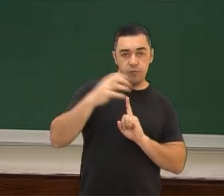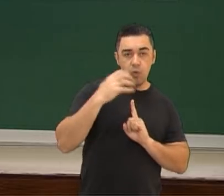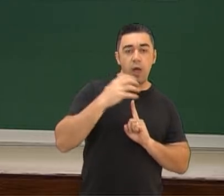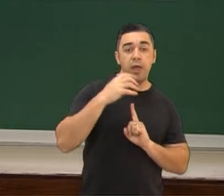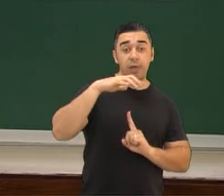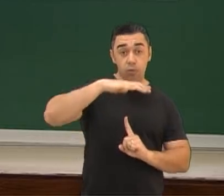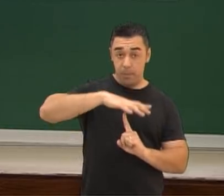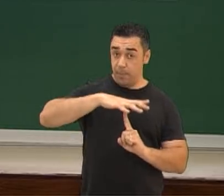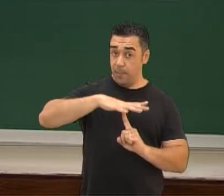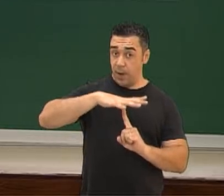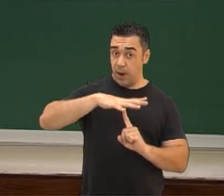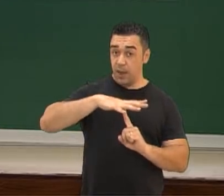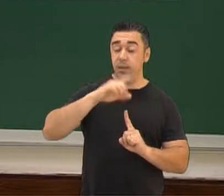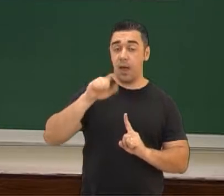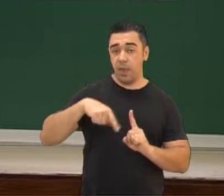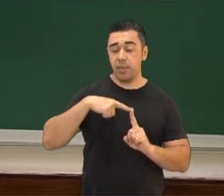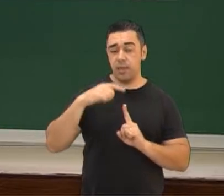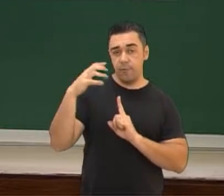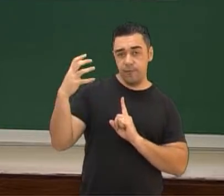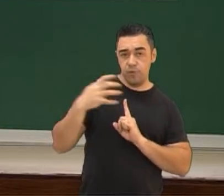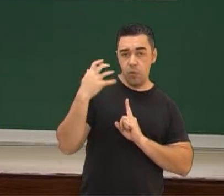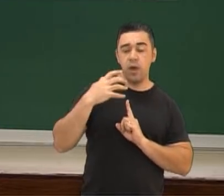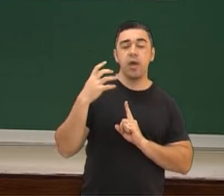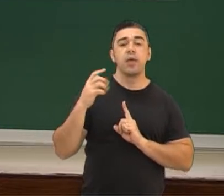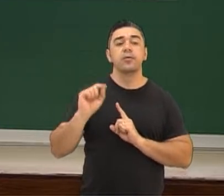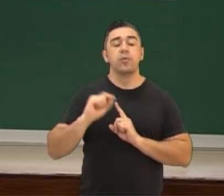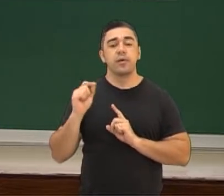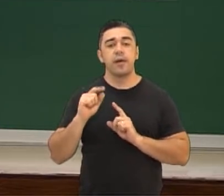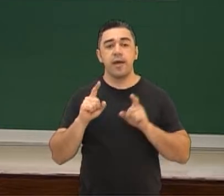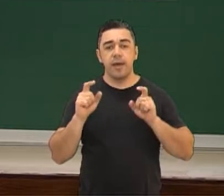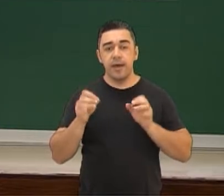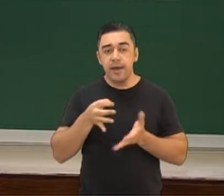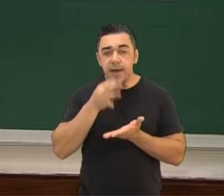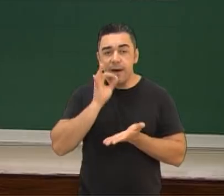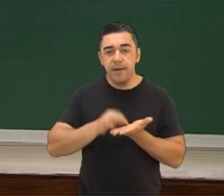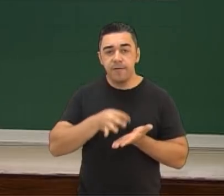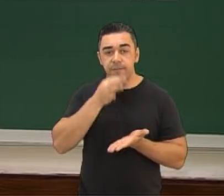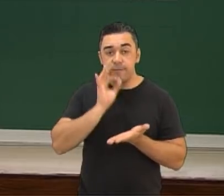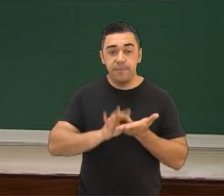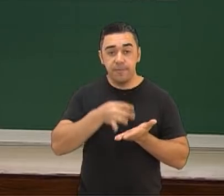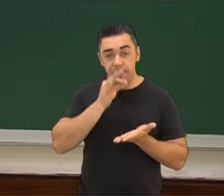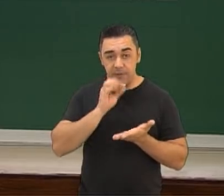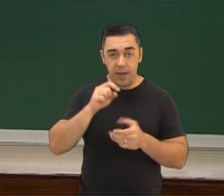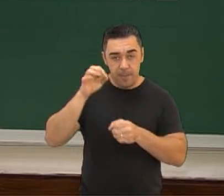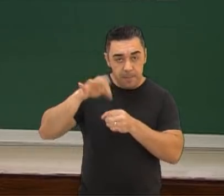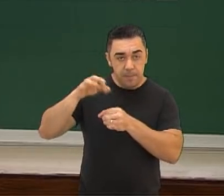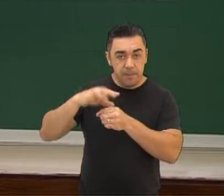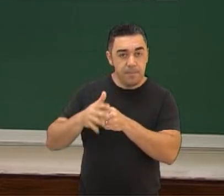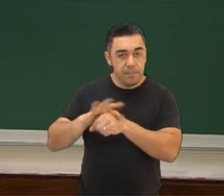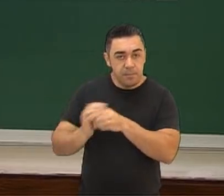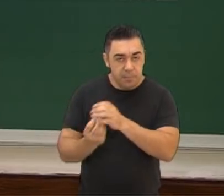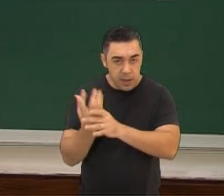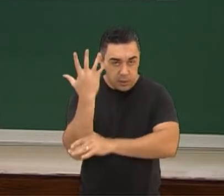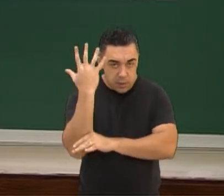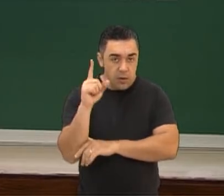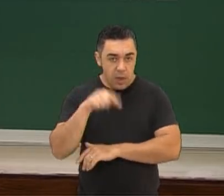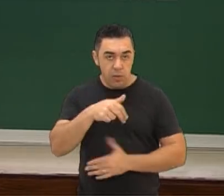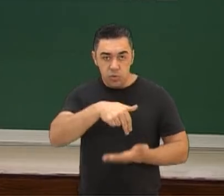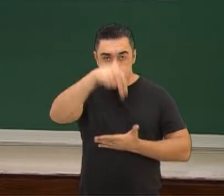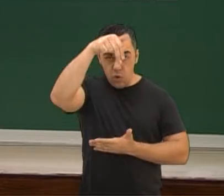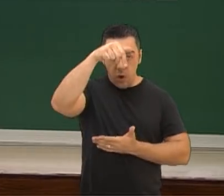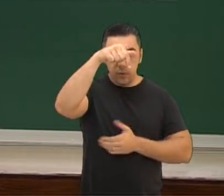influência ali da cafeicultura, né, da produção de café, que vai ocupar a porção norte aqui do nosso